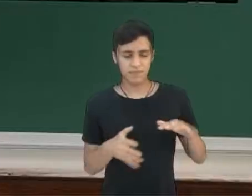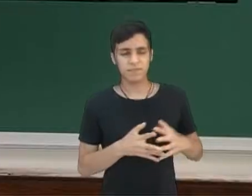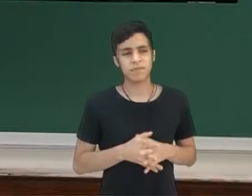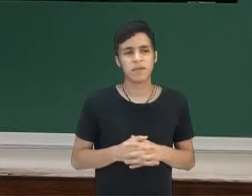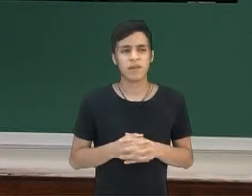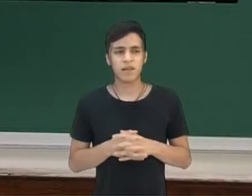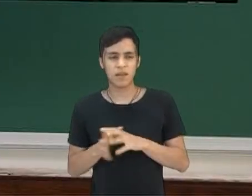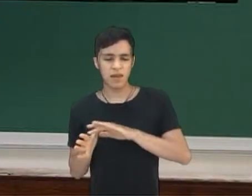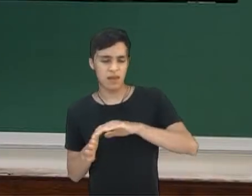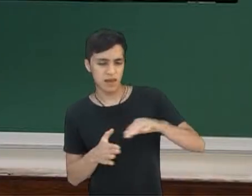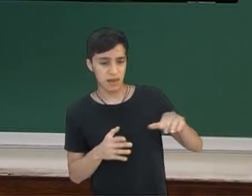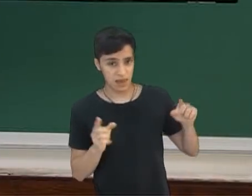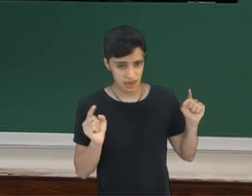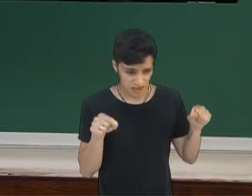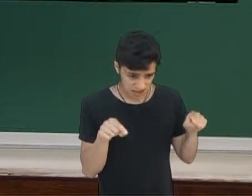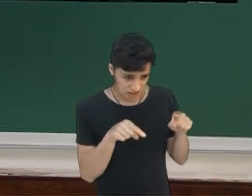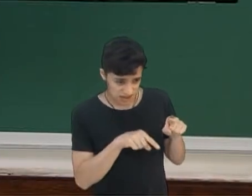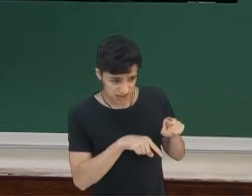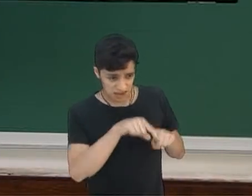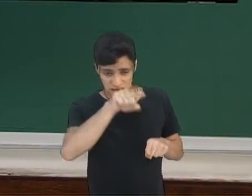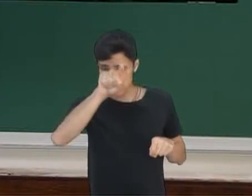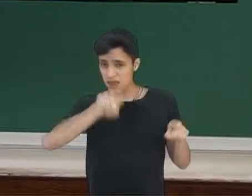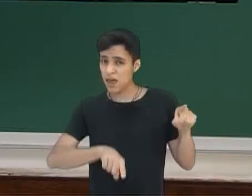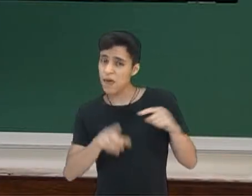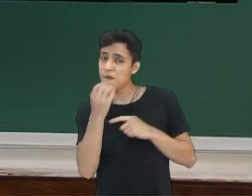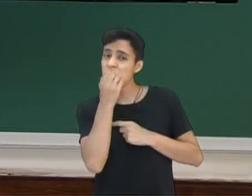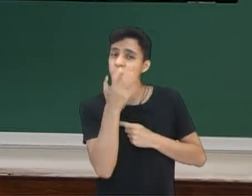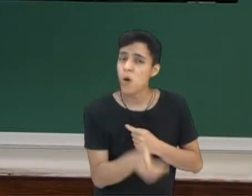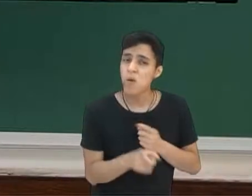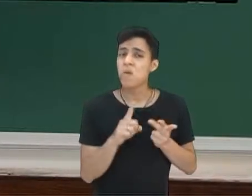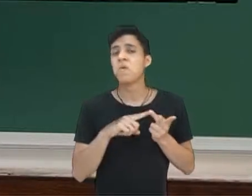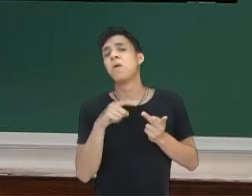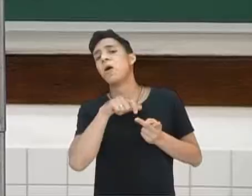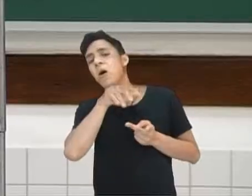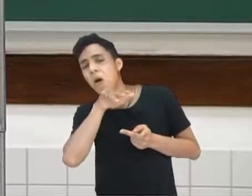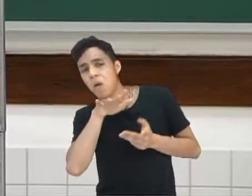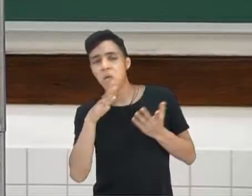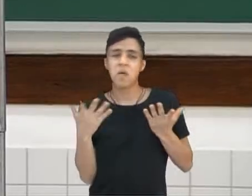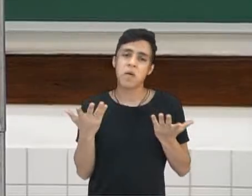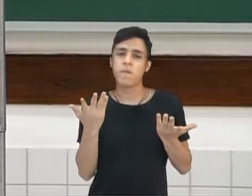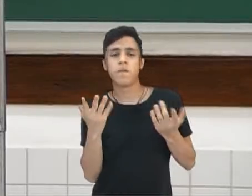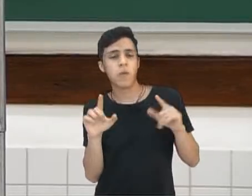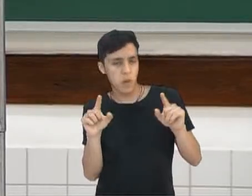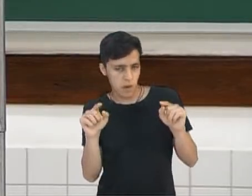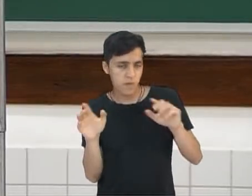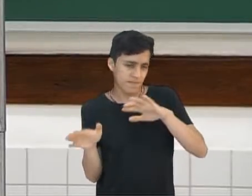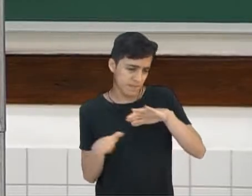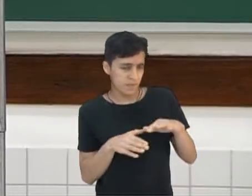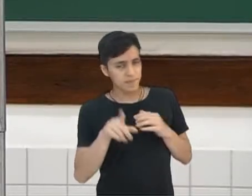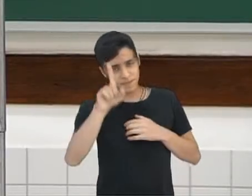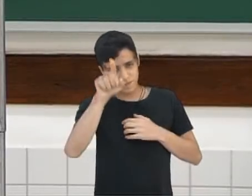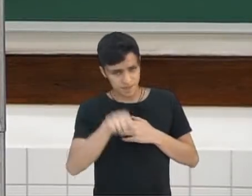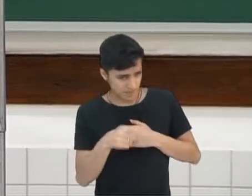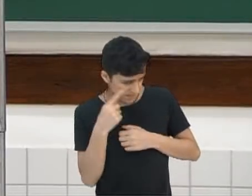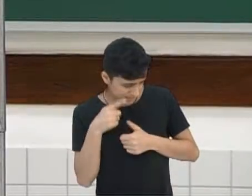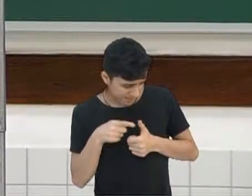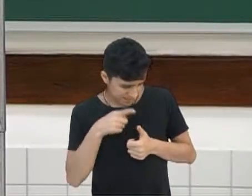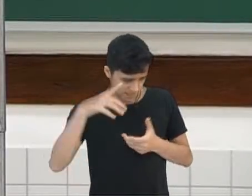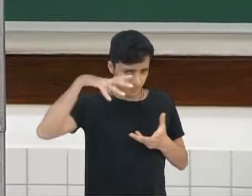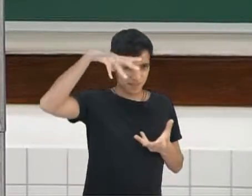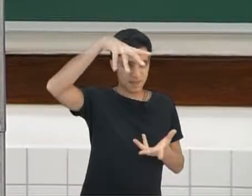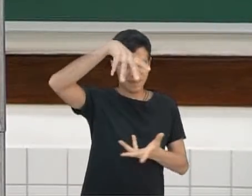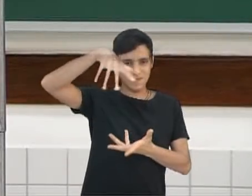E essa variabilidade que acontece, ela é boa ou ela é ruim? Primeiro, né, que ela acaba tornando o mundo muito